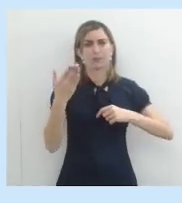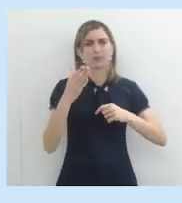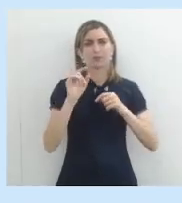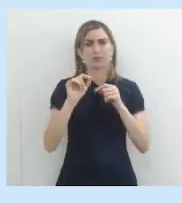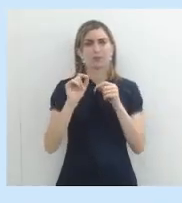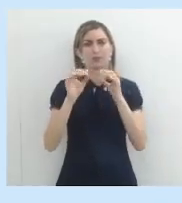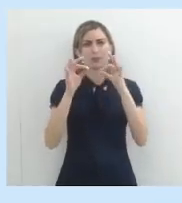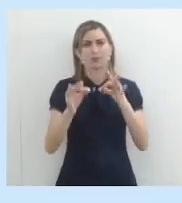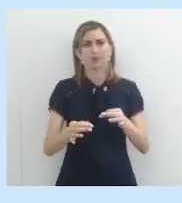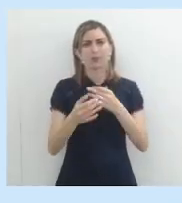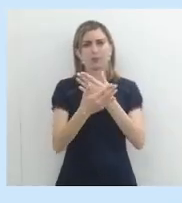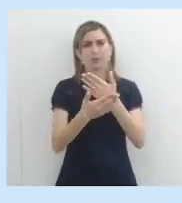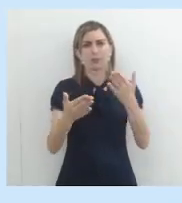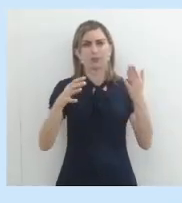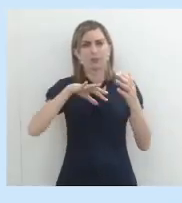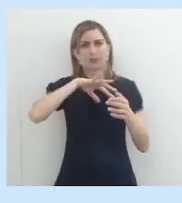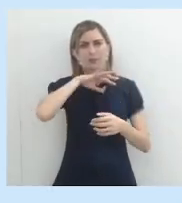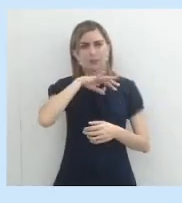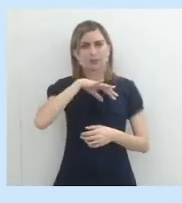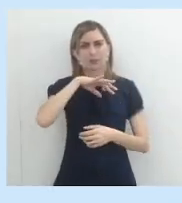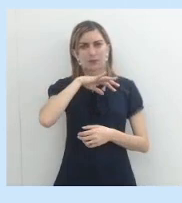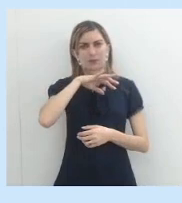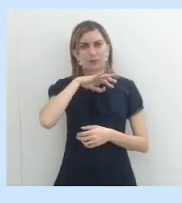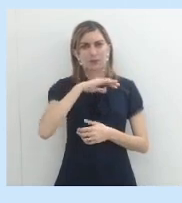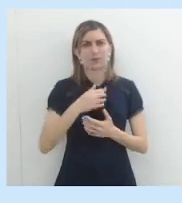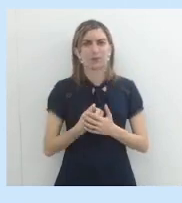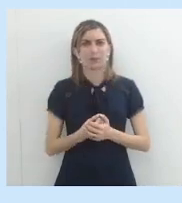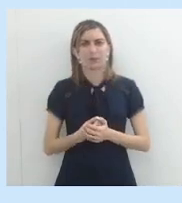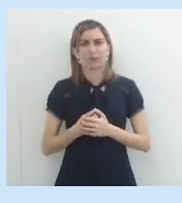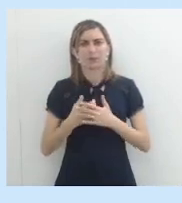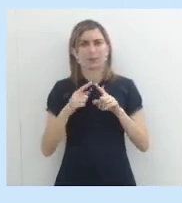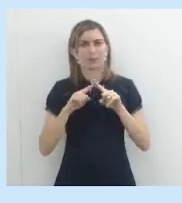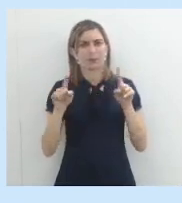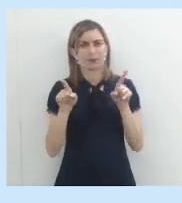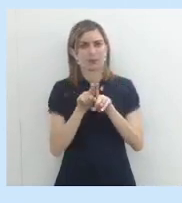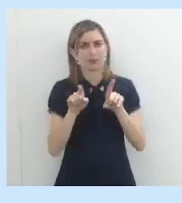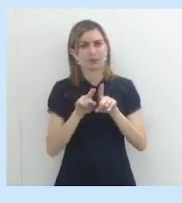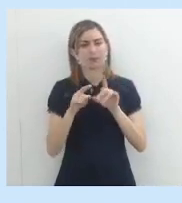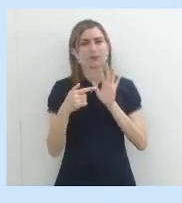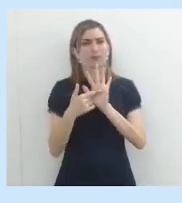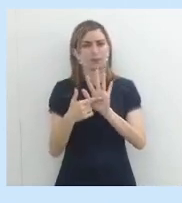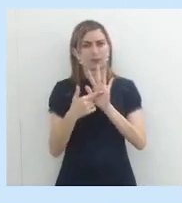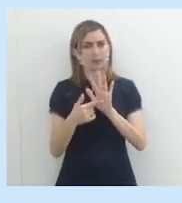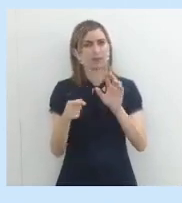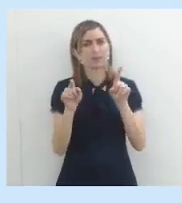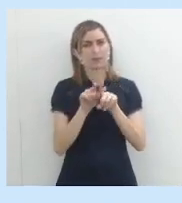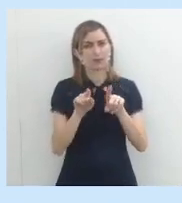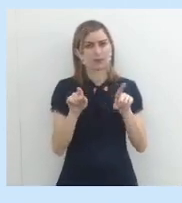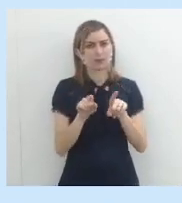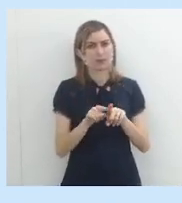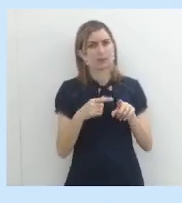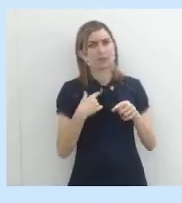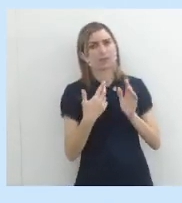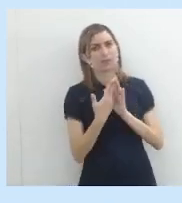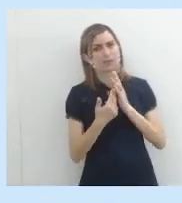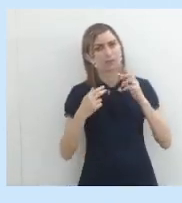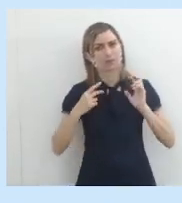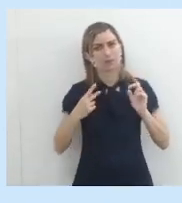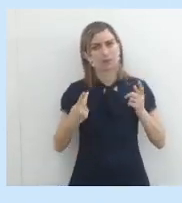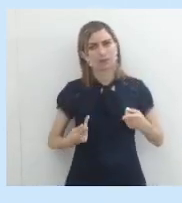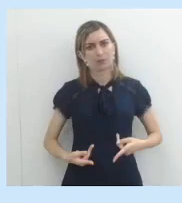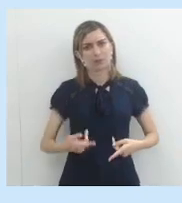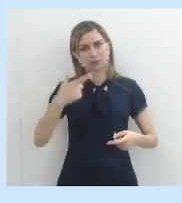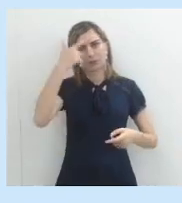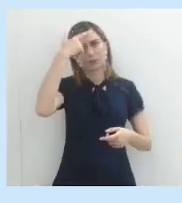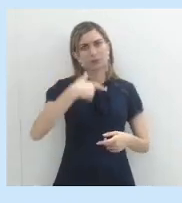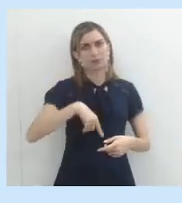justamente aquelas figuras de animais, tá? Mas também eles apresentavam também nas gravuras figuras humanas, né, da